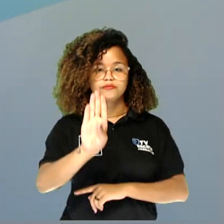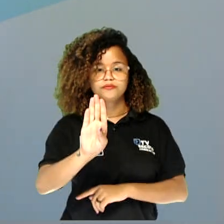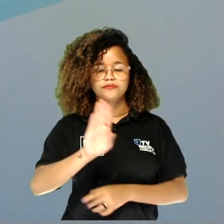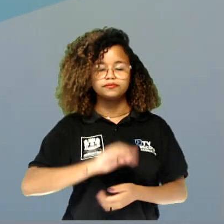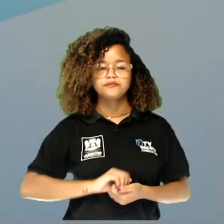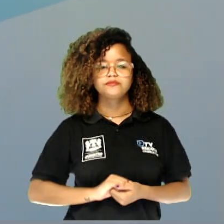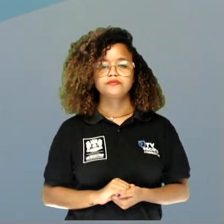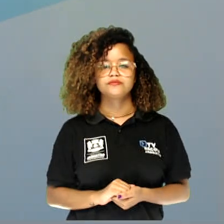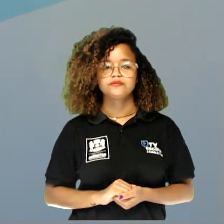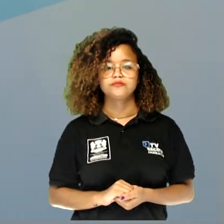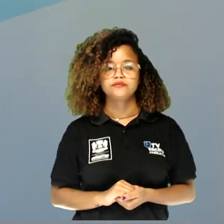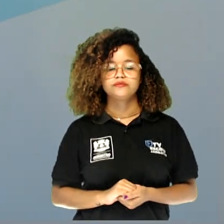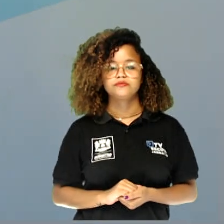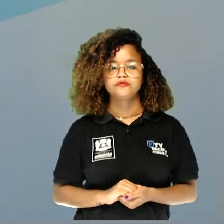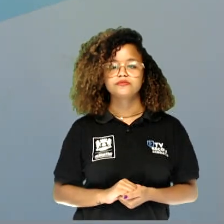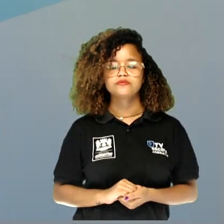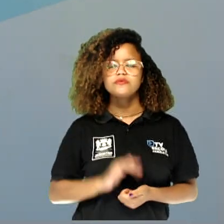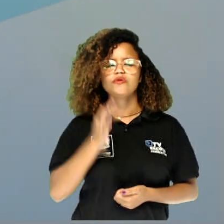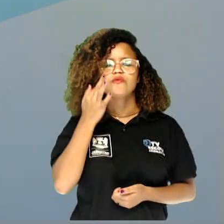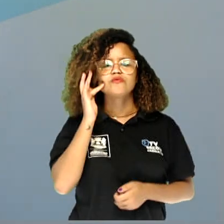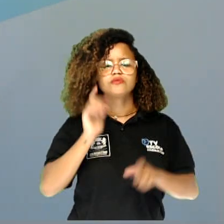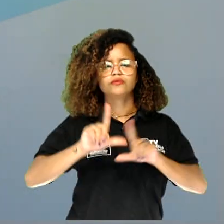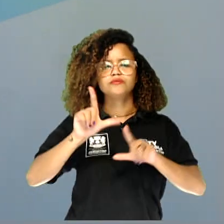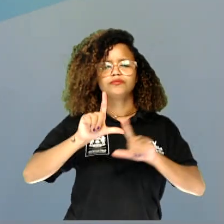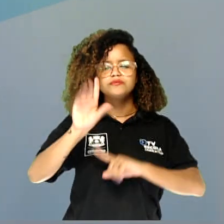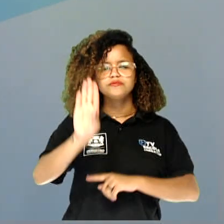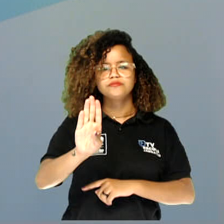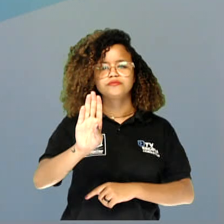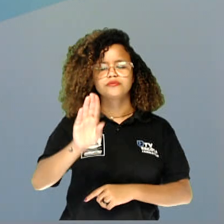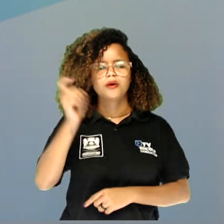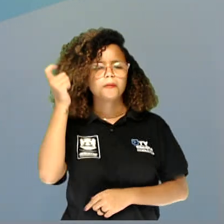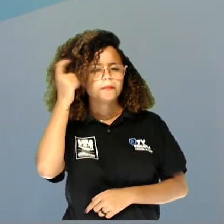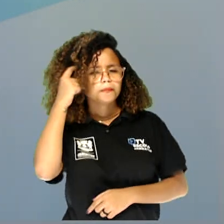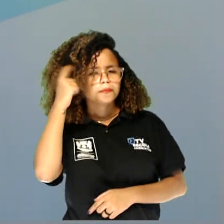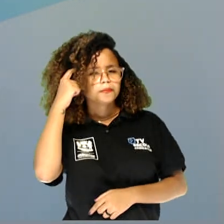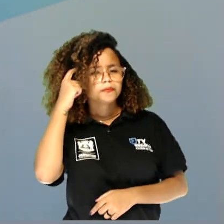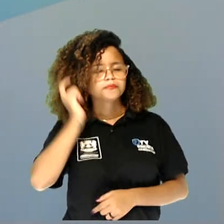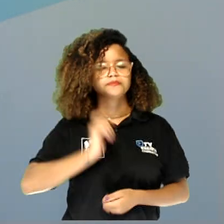B. Letra B, nós temos fruta com a letra B. Pense aí.